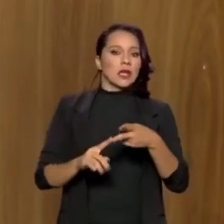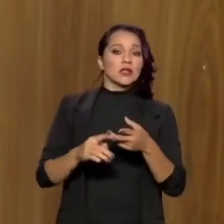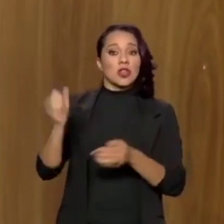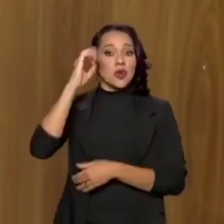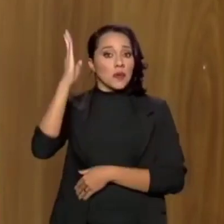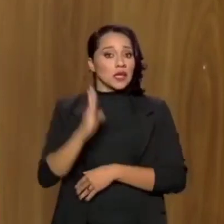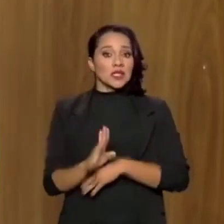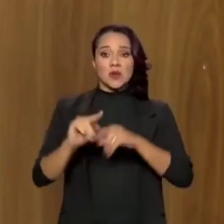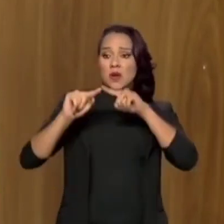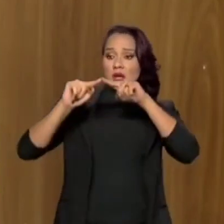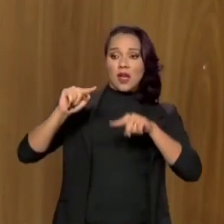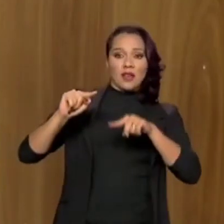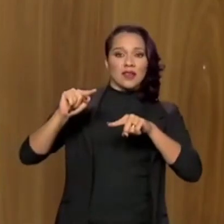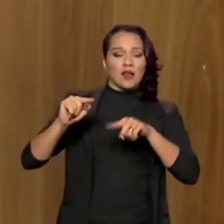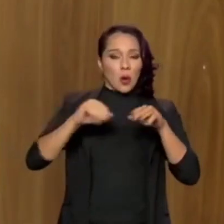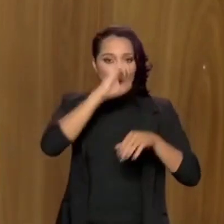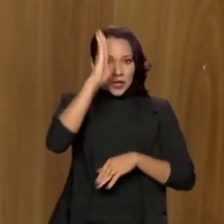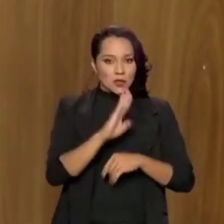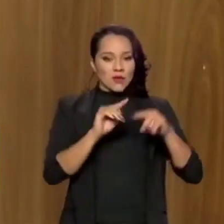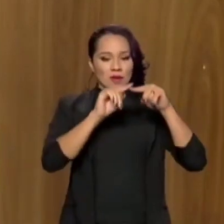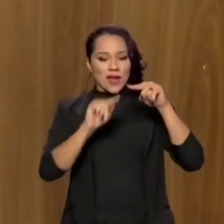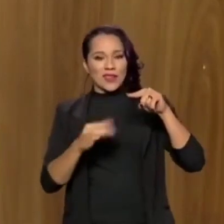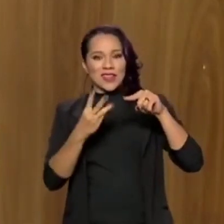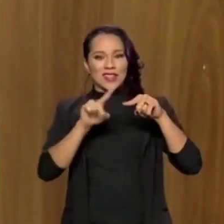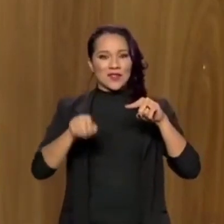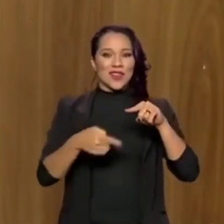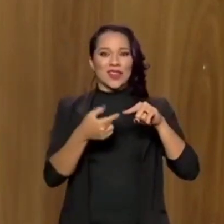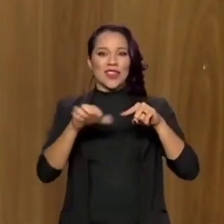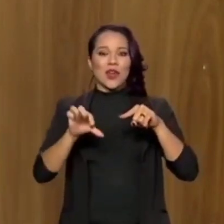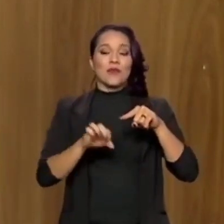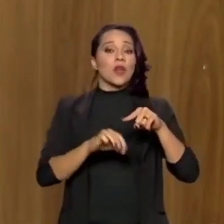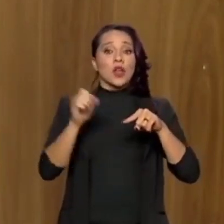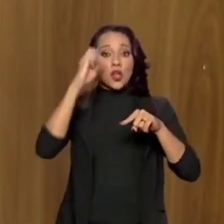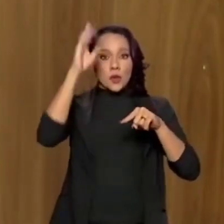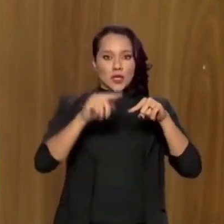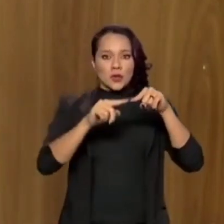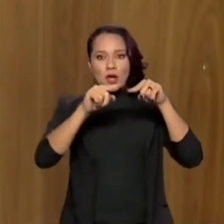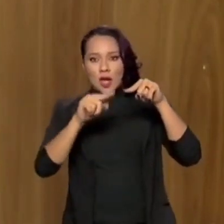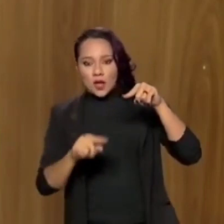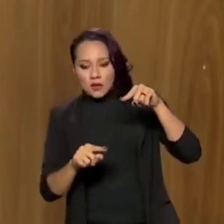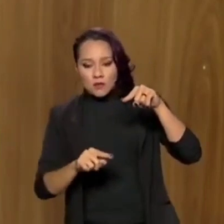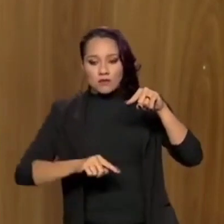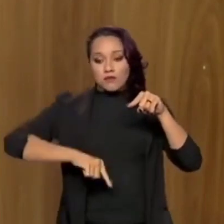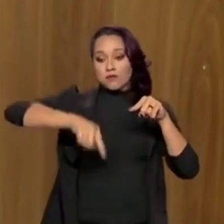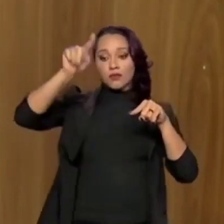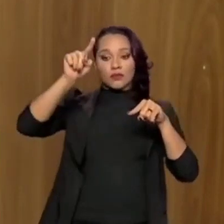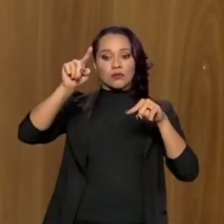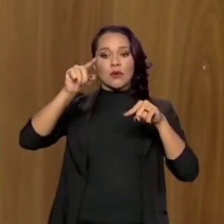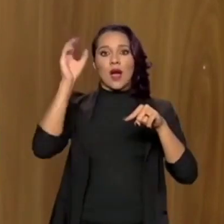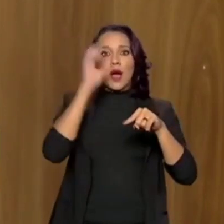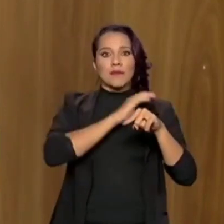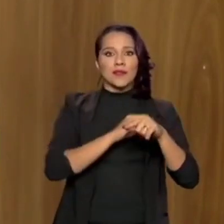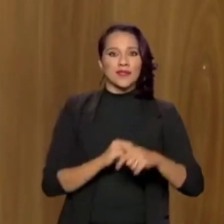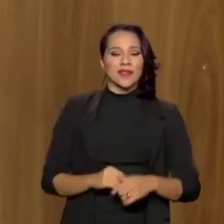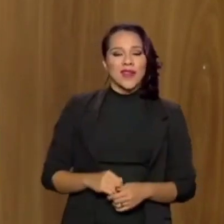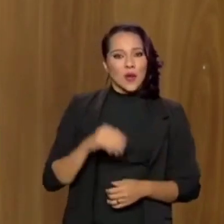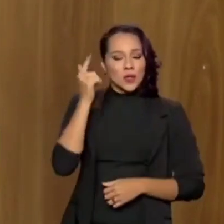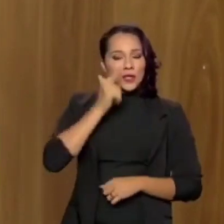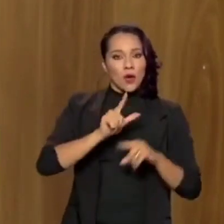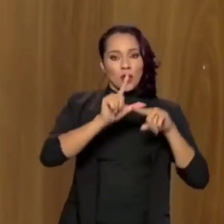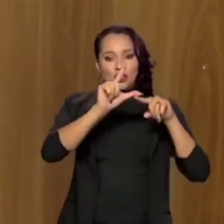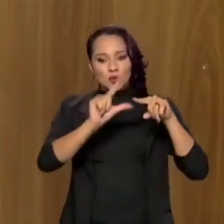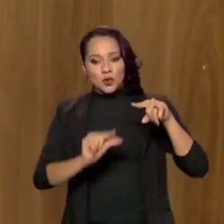caiu 3,9%. E voltamos em V. O Brasil voltou, bateu no fundo e voltou rápido.